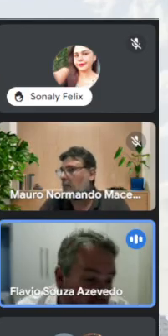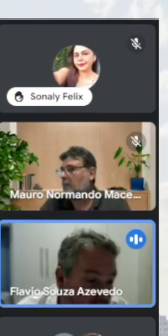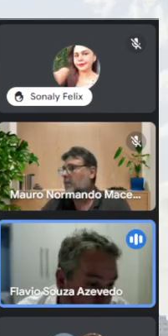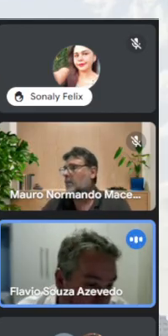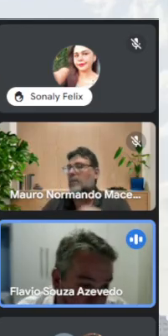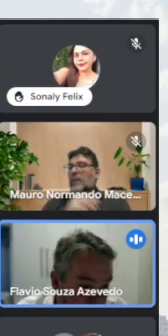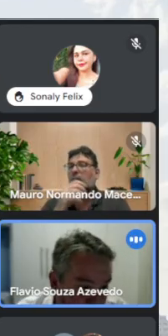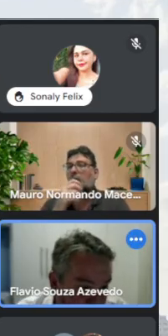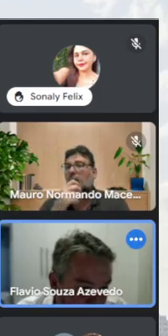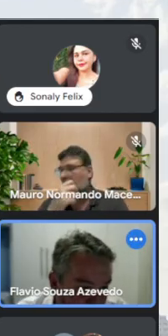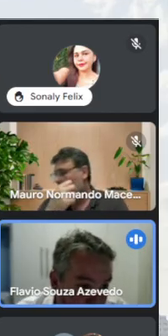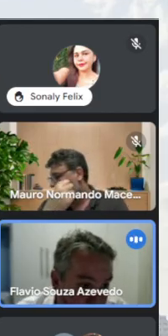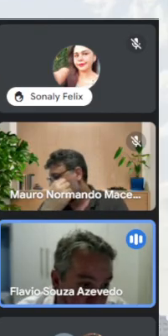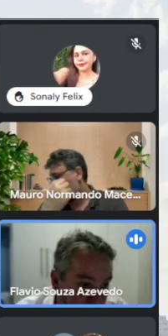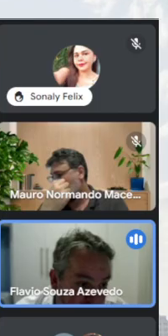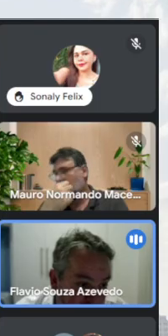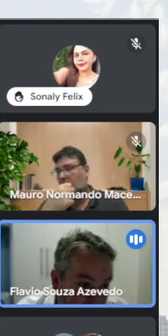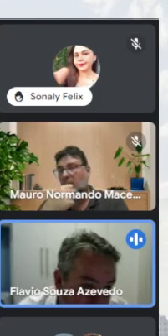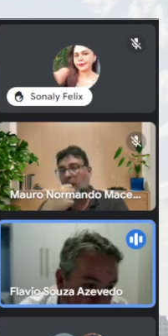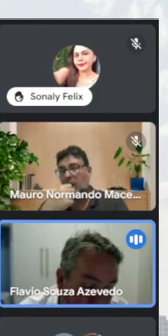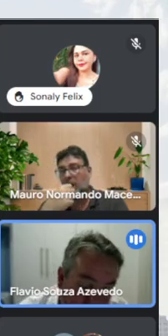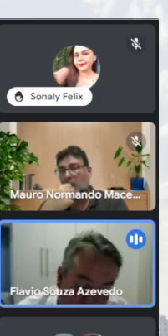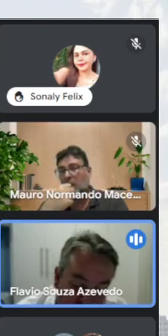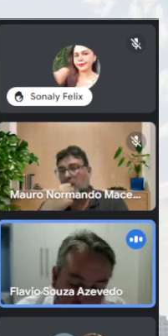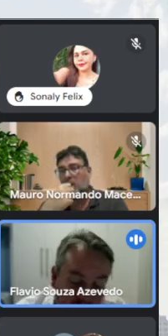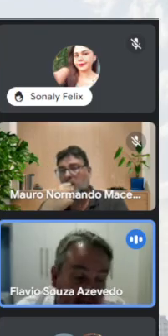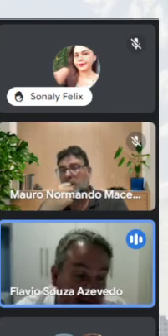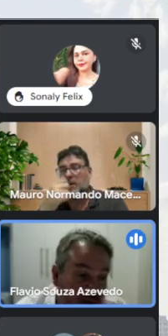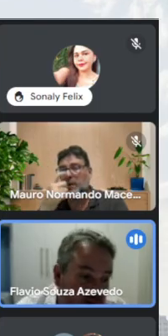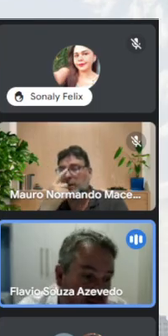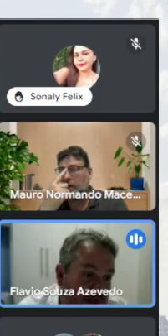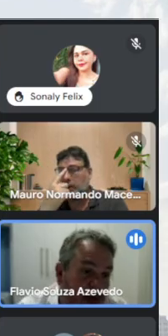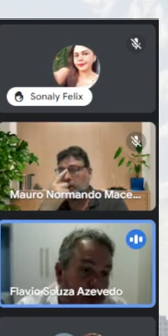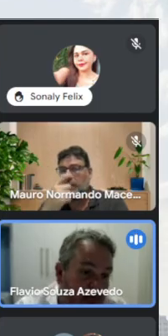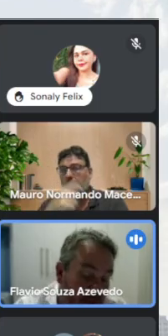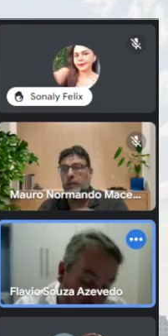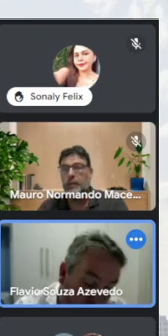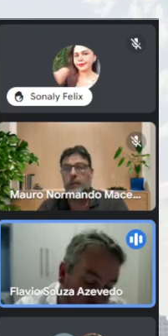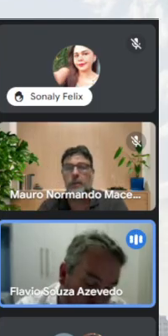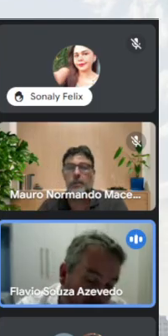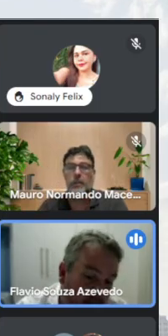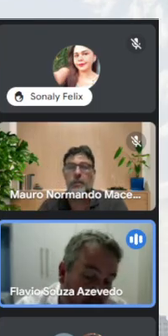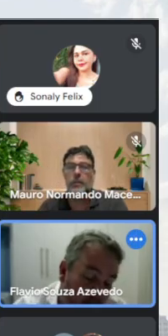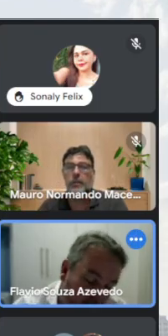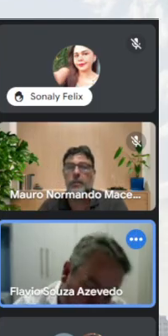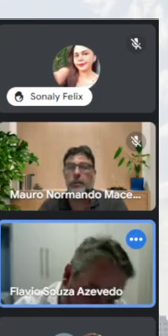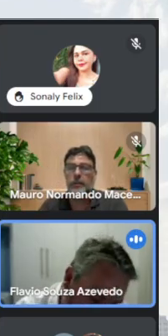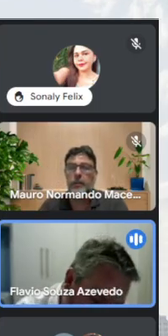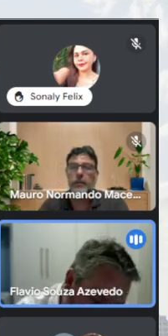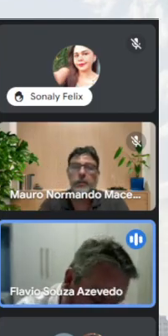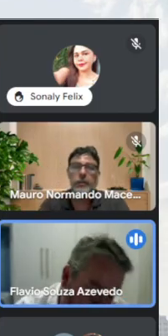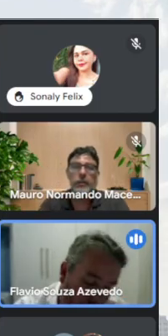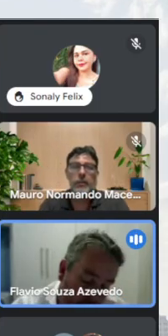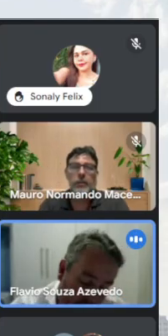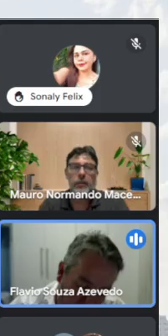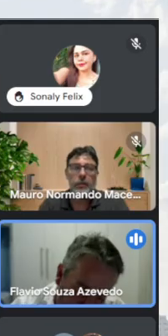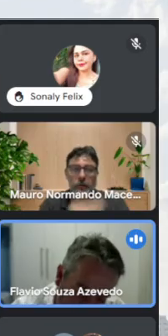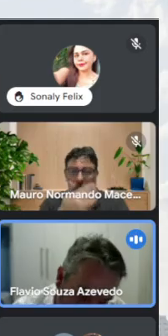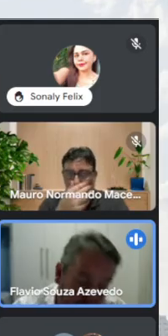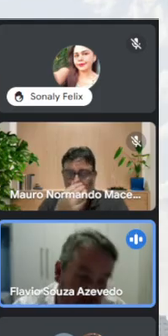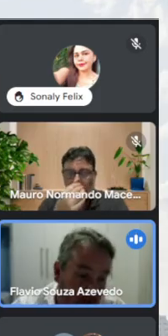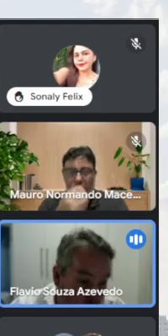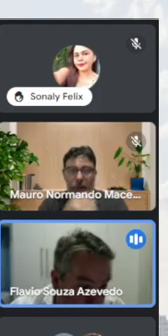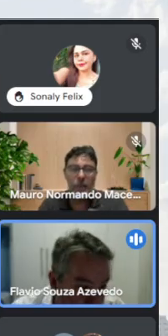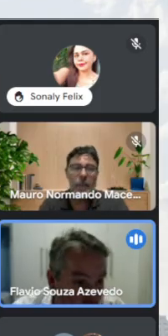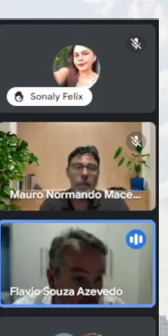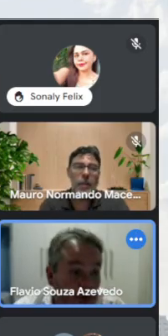foi ela que inventou isso aí. Eu quis trazer isso porque ela tem muito projeto, por exemplo, que eu conheço, né? Niterói,